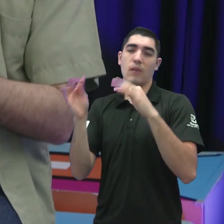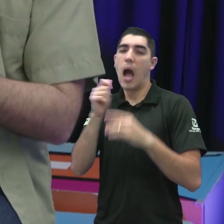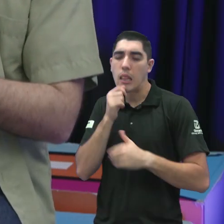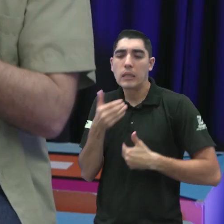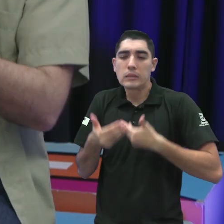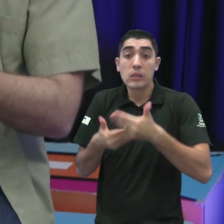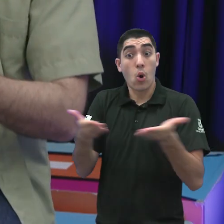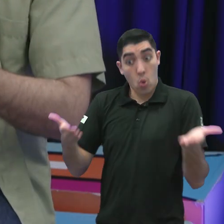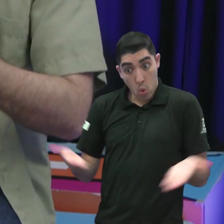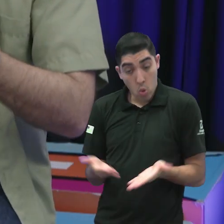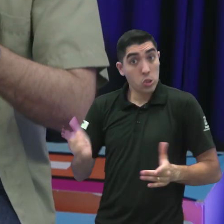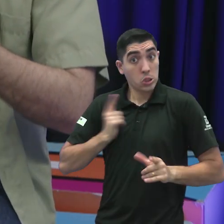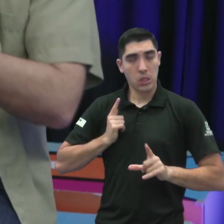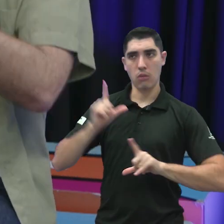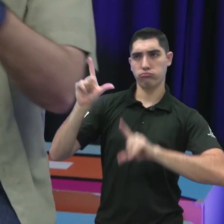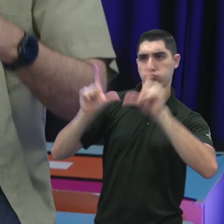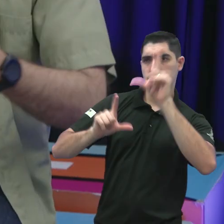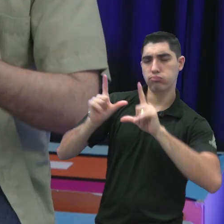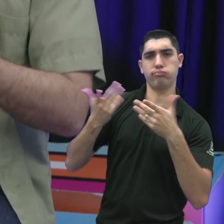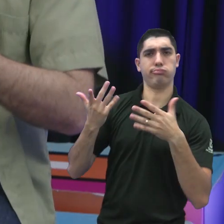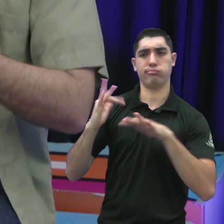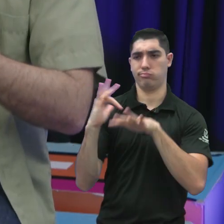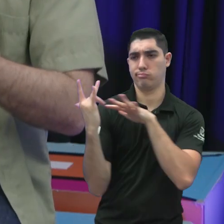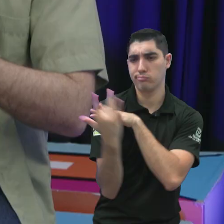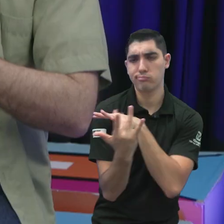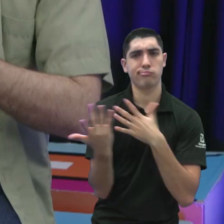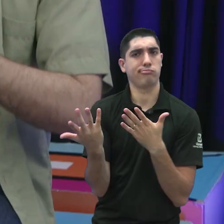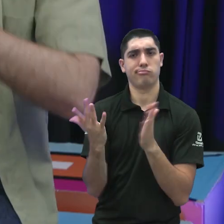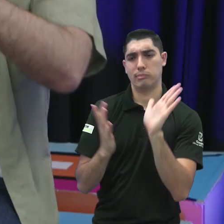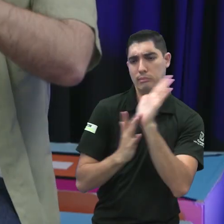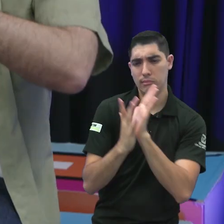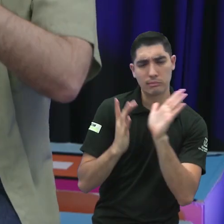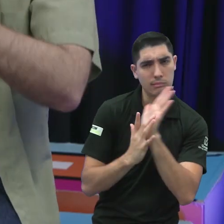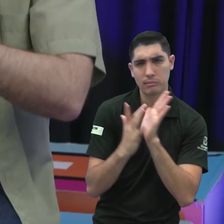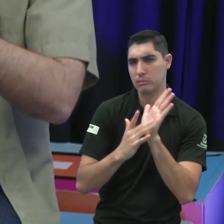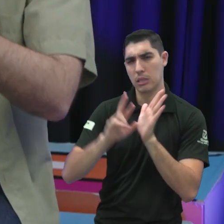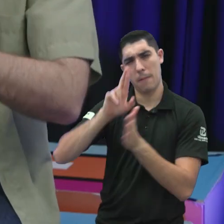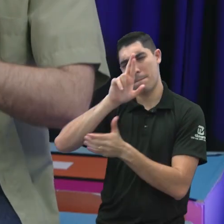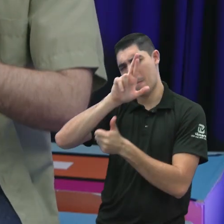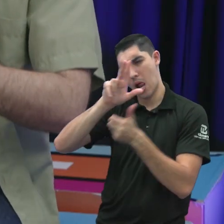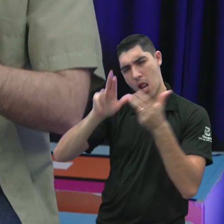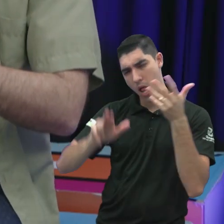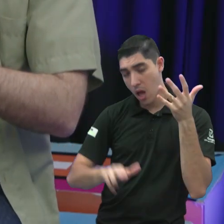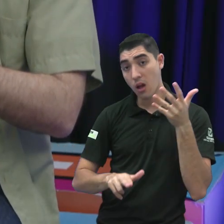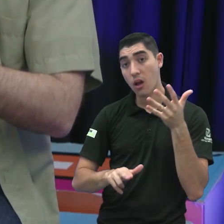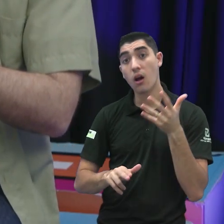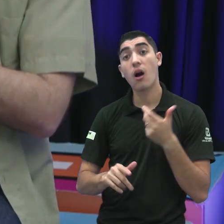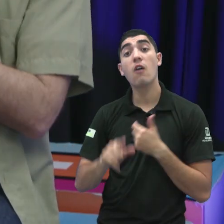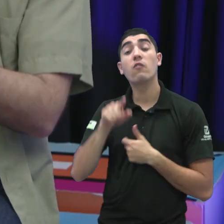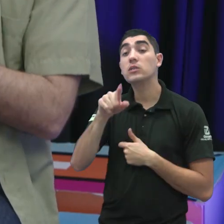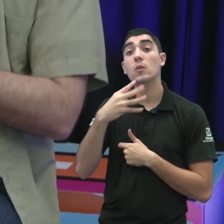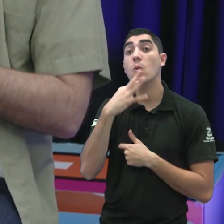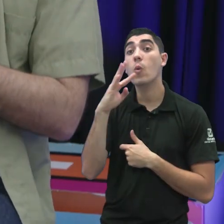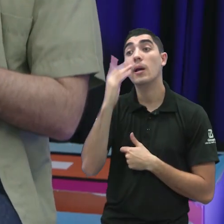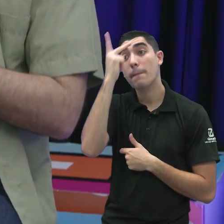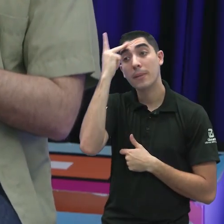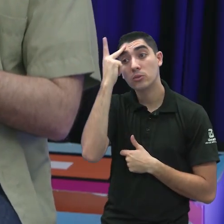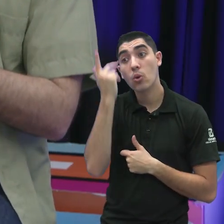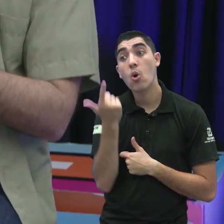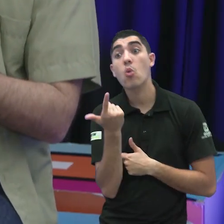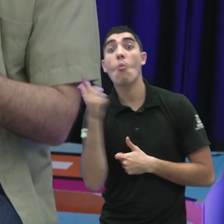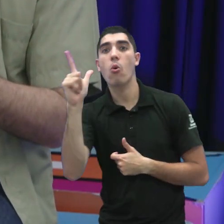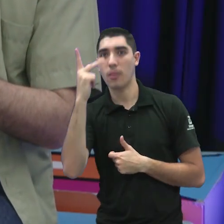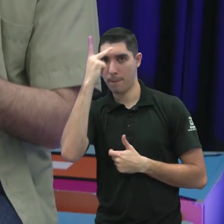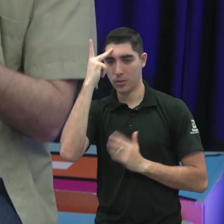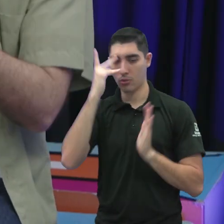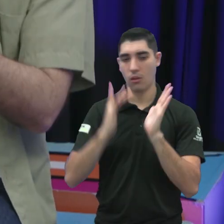hoje, com as telas e tudo que acontece, né, o Discord, enfim, são ferramentas que você não sabe quem está do outro lado da tela. Acho